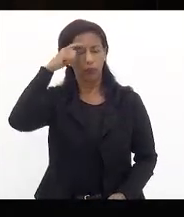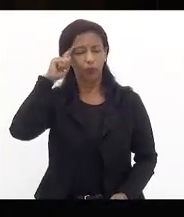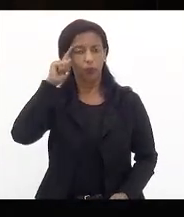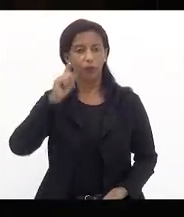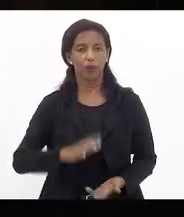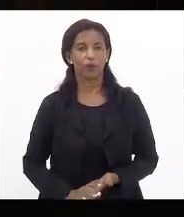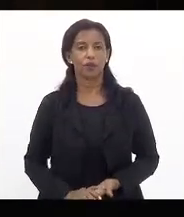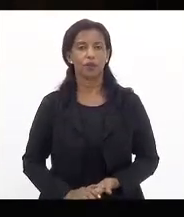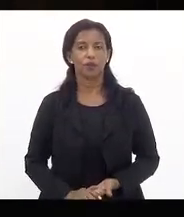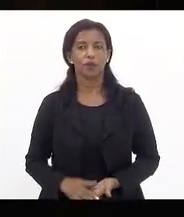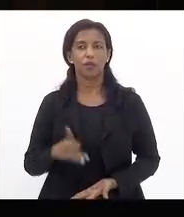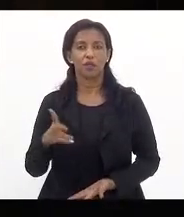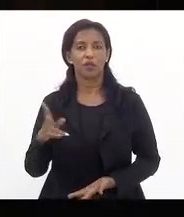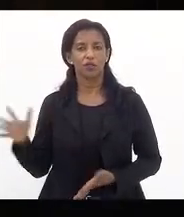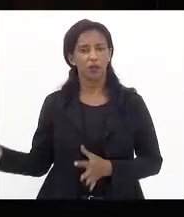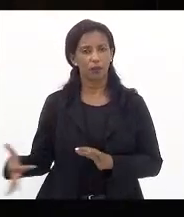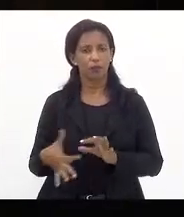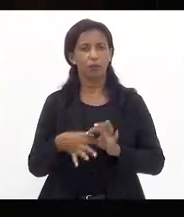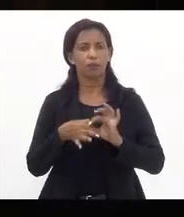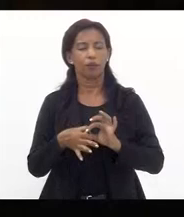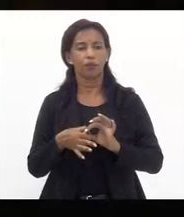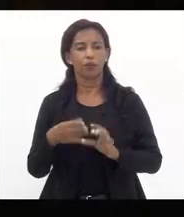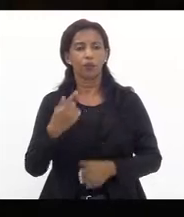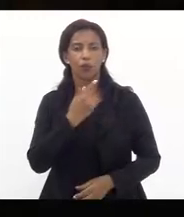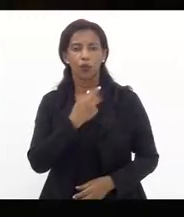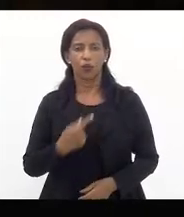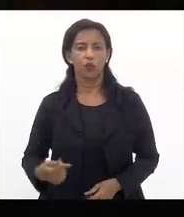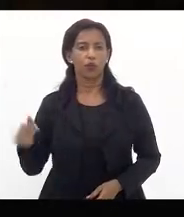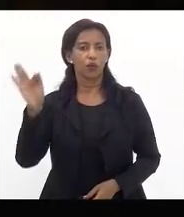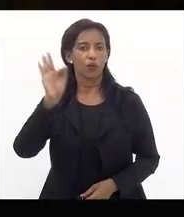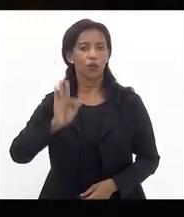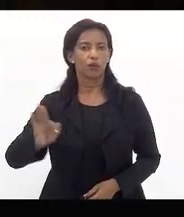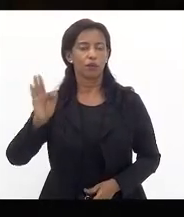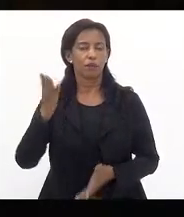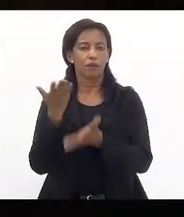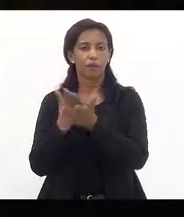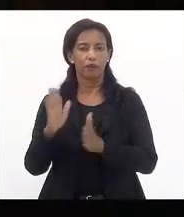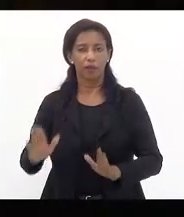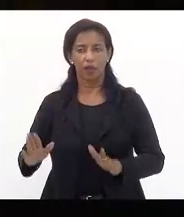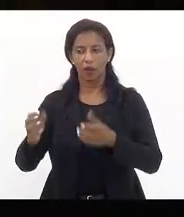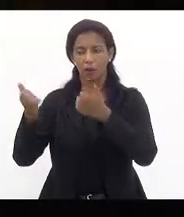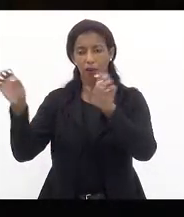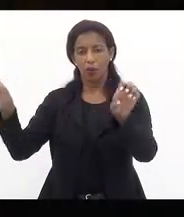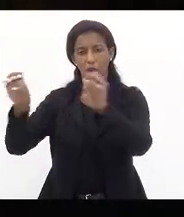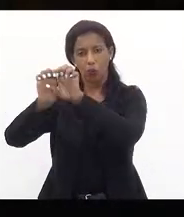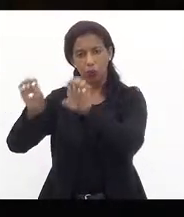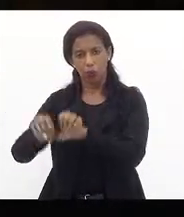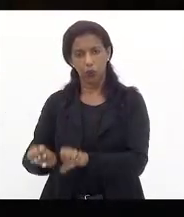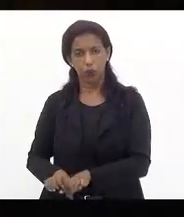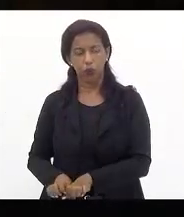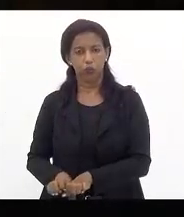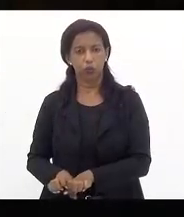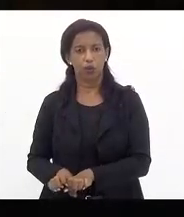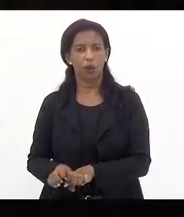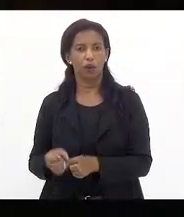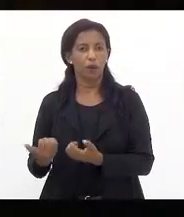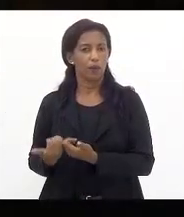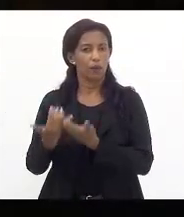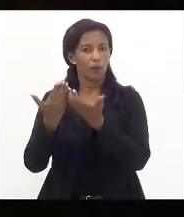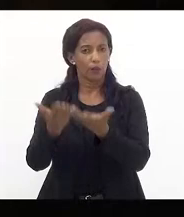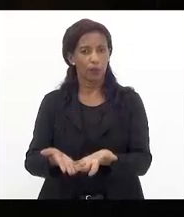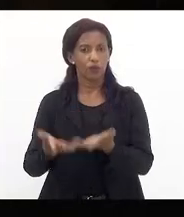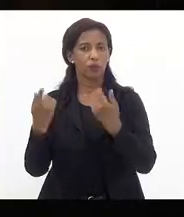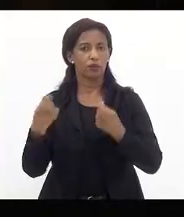Castro está irmanado com o governo federal para acabar com a estrutura do Estado, provedor